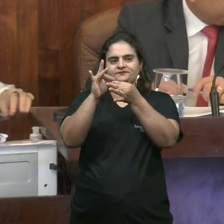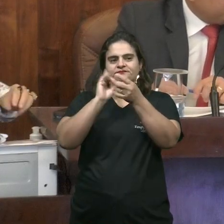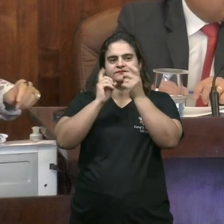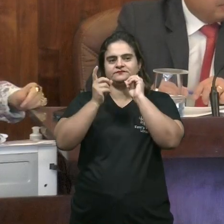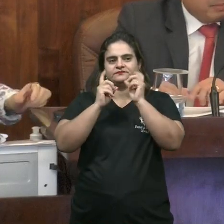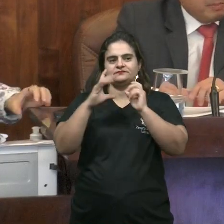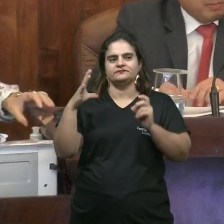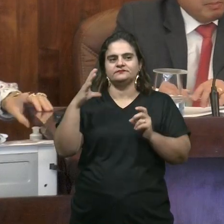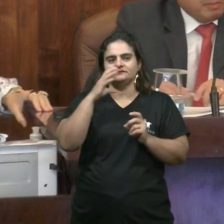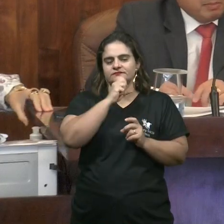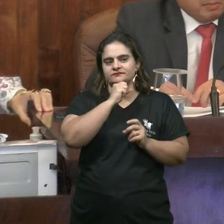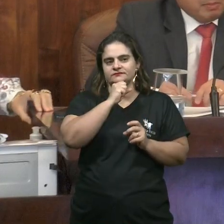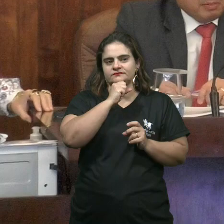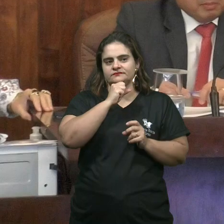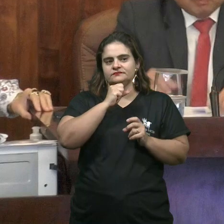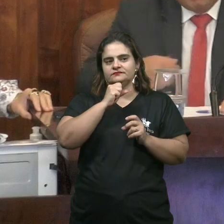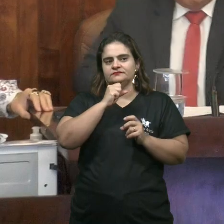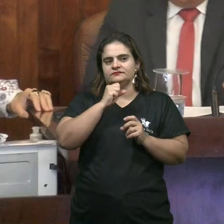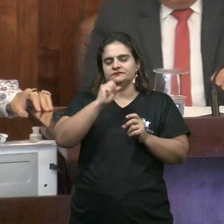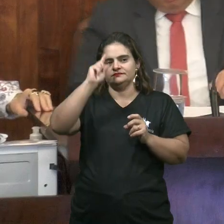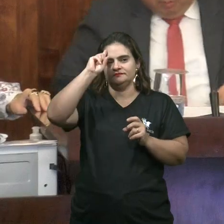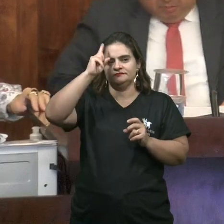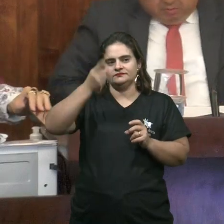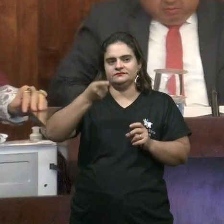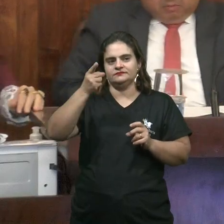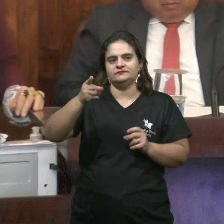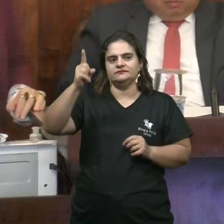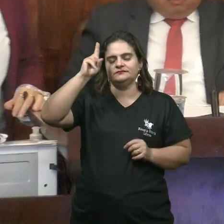Passamos diretamente à ordem do dia.